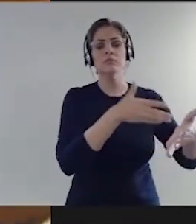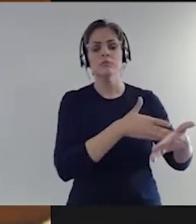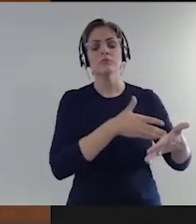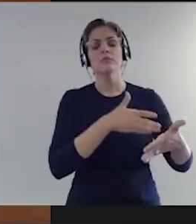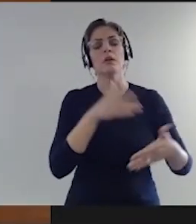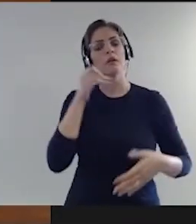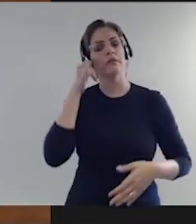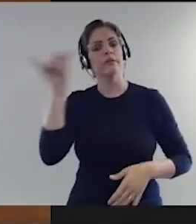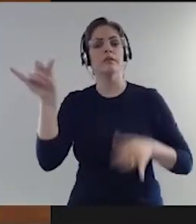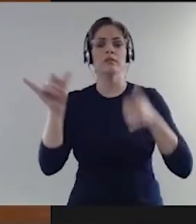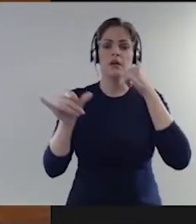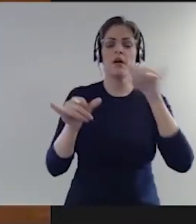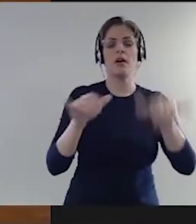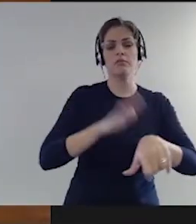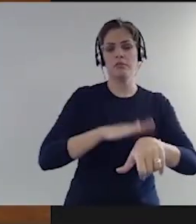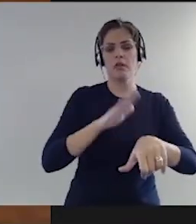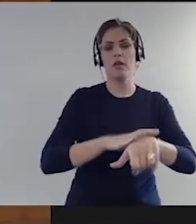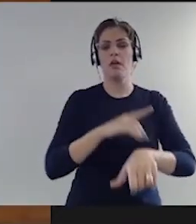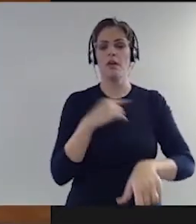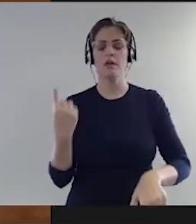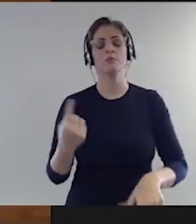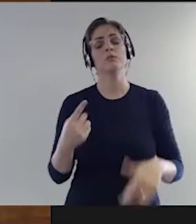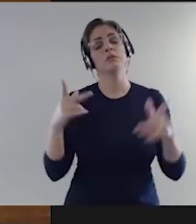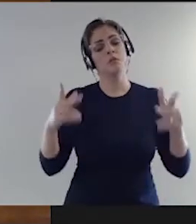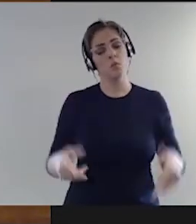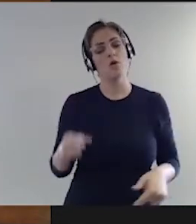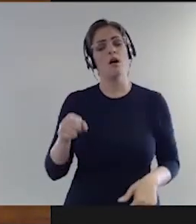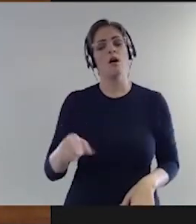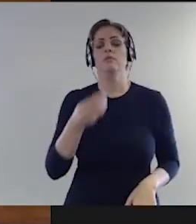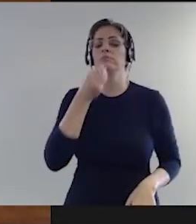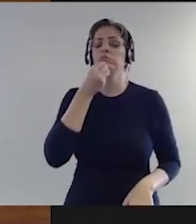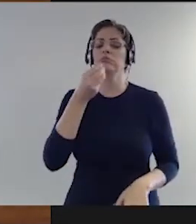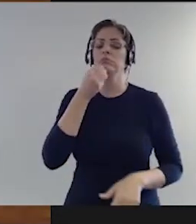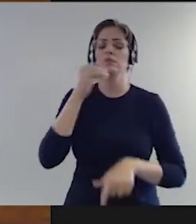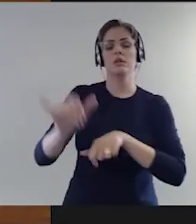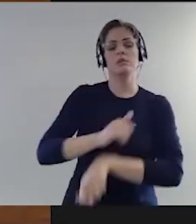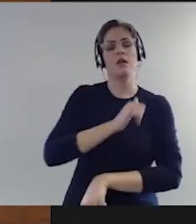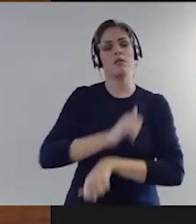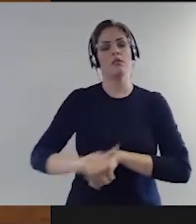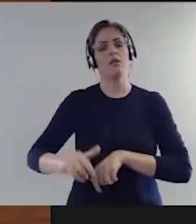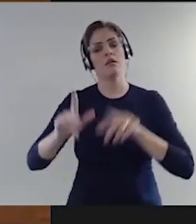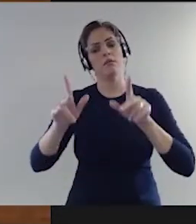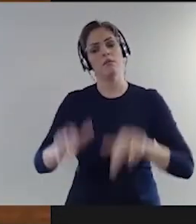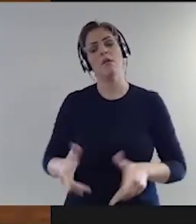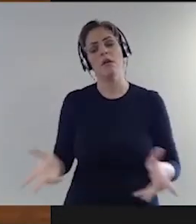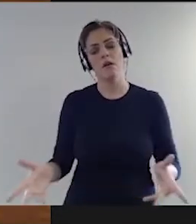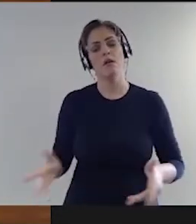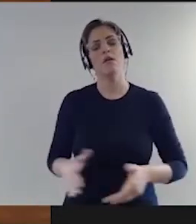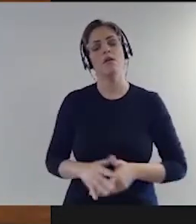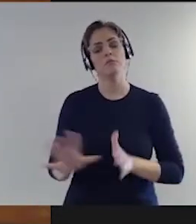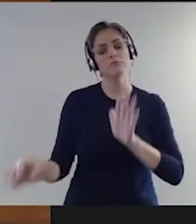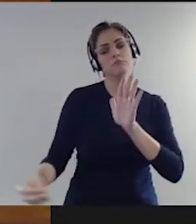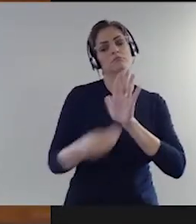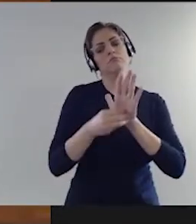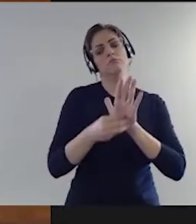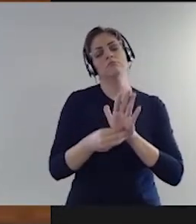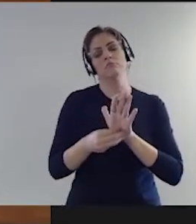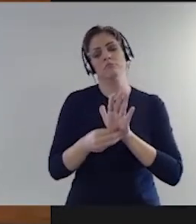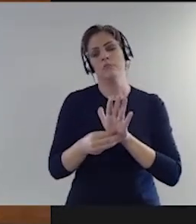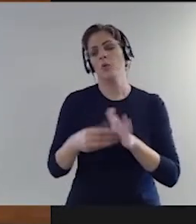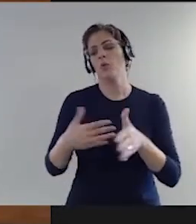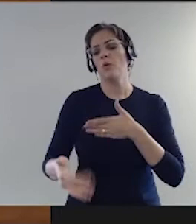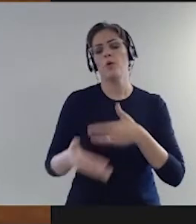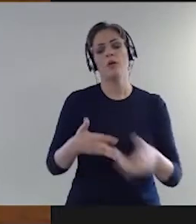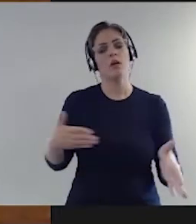decadenciais excepcionalmente, aqui também seria o caso de criar um obstáculo excepcional aos prazos